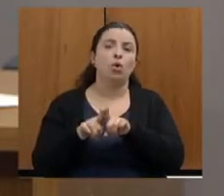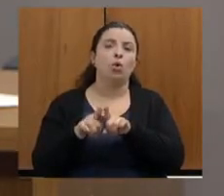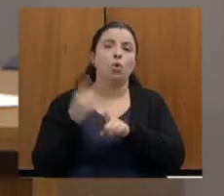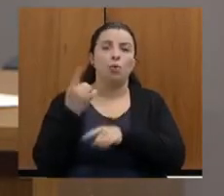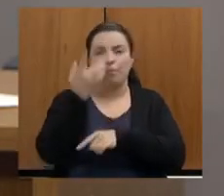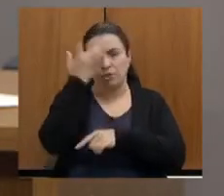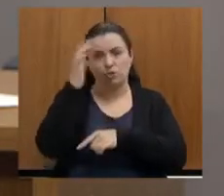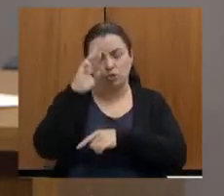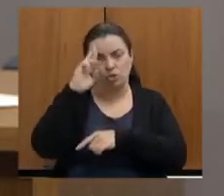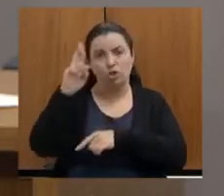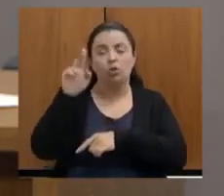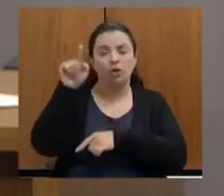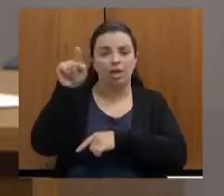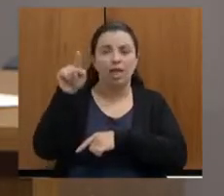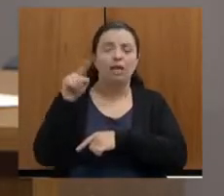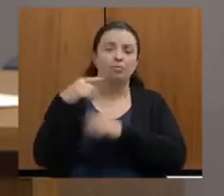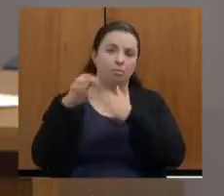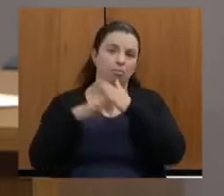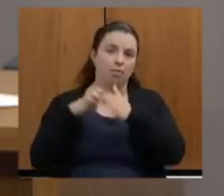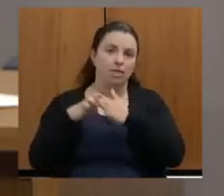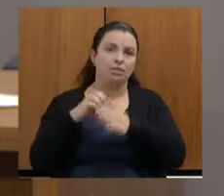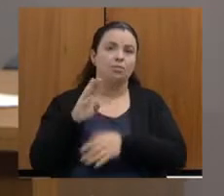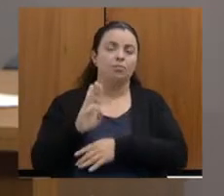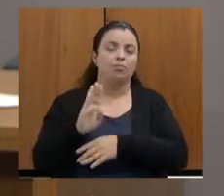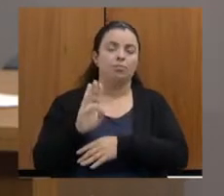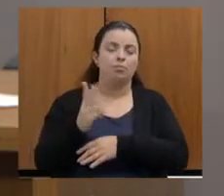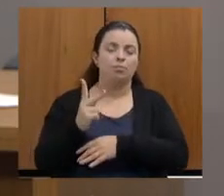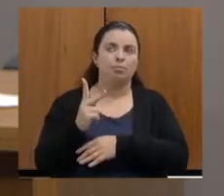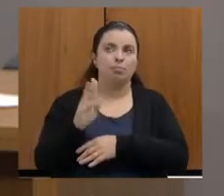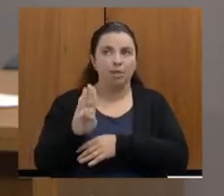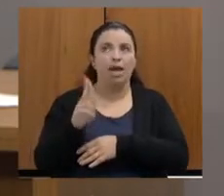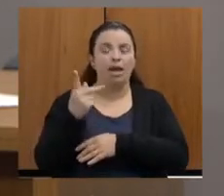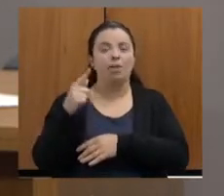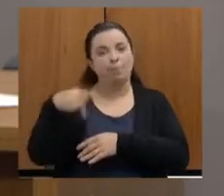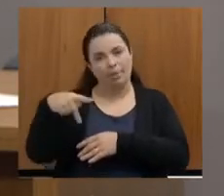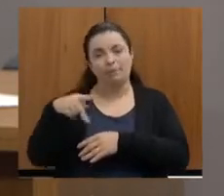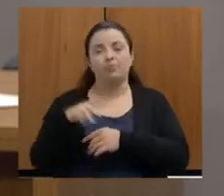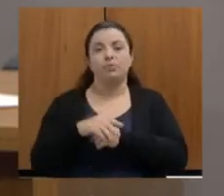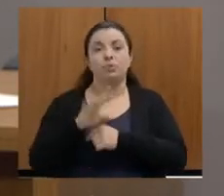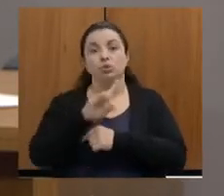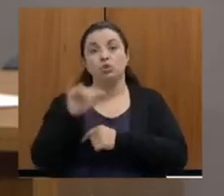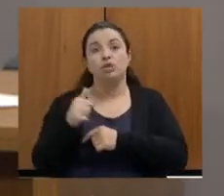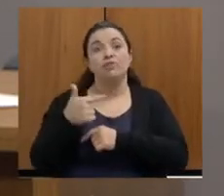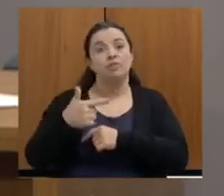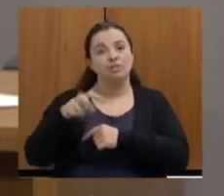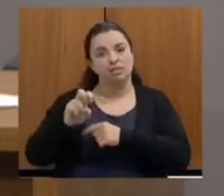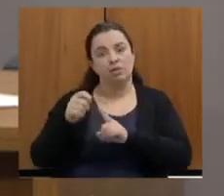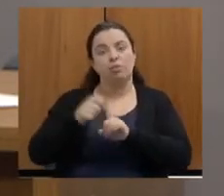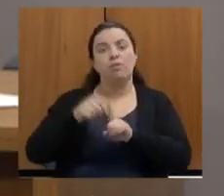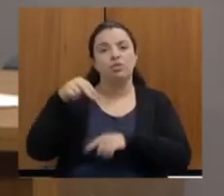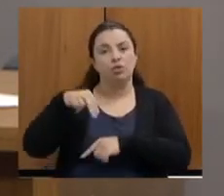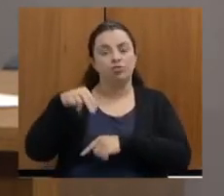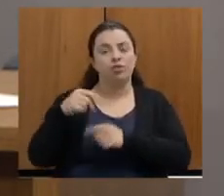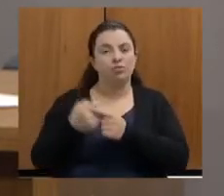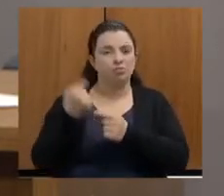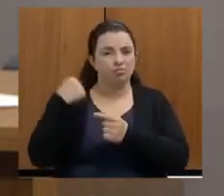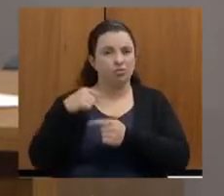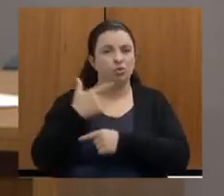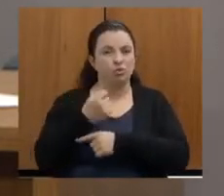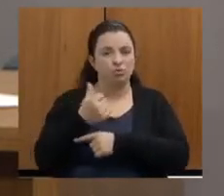nos recebeu da bhp inclusive no dia cinco de novembro é desse novembro de 2018